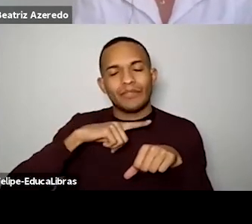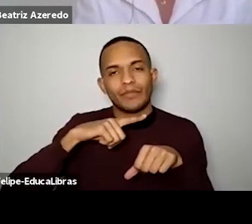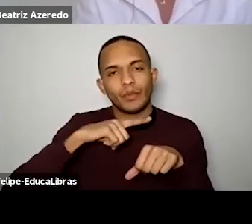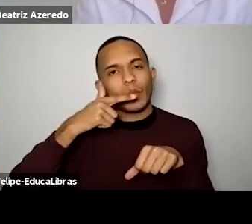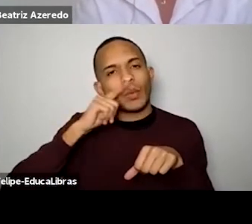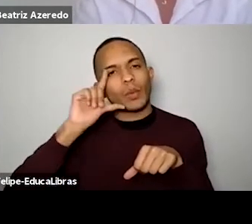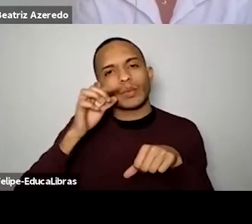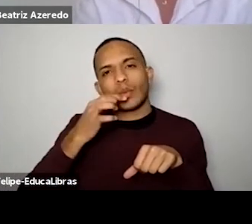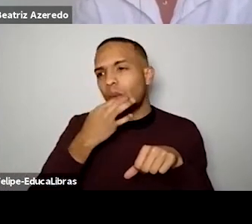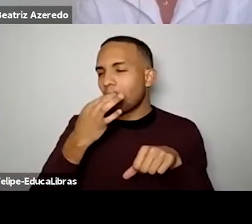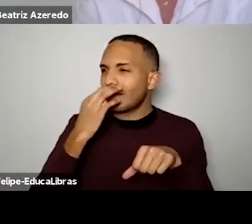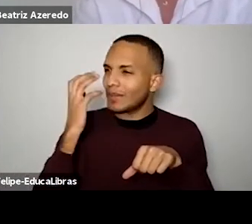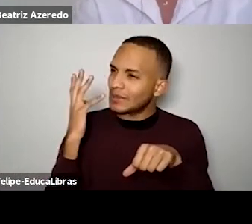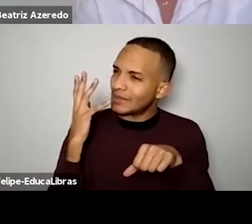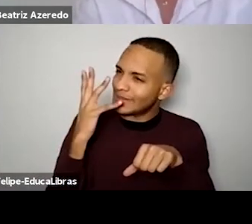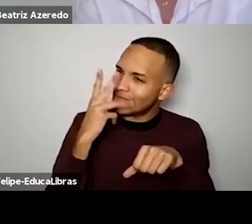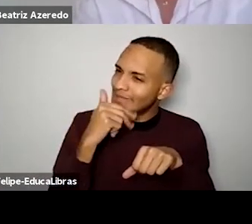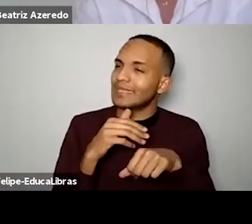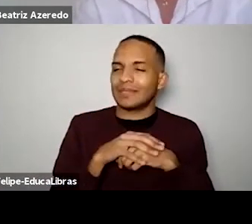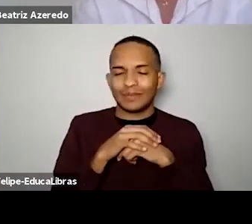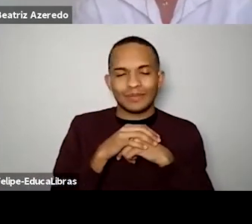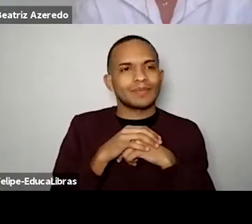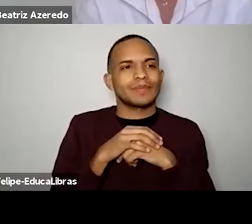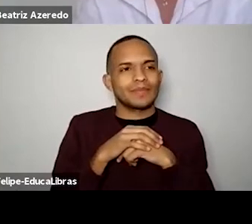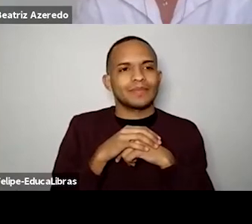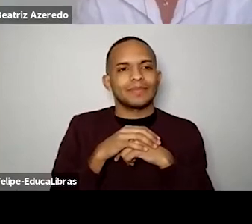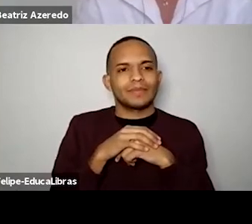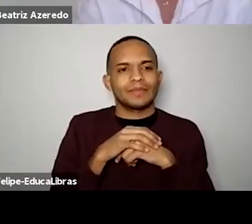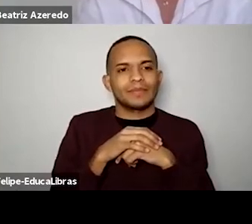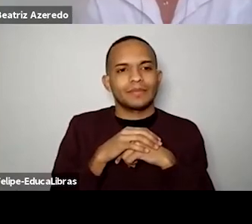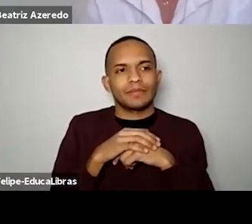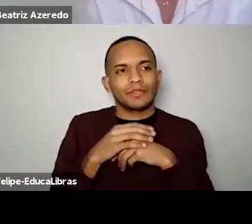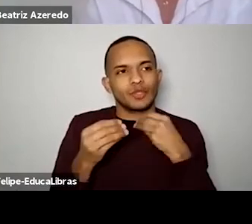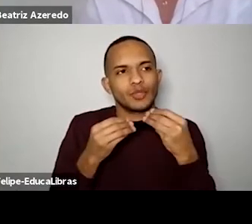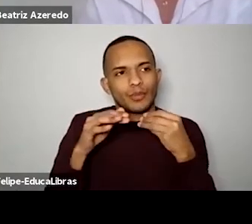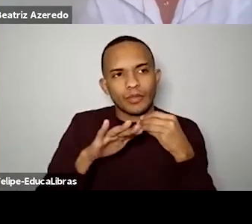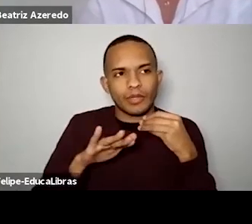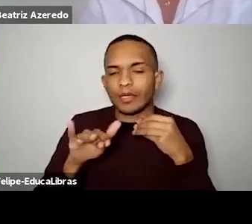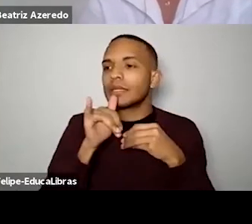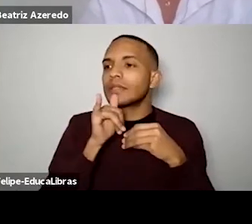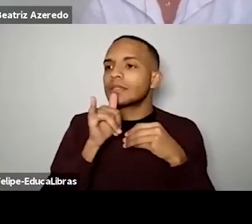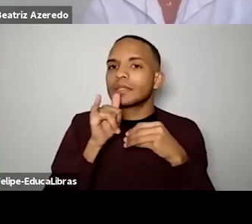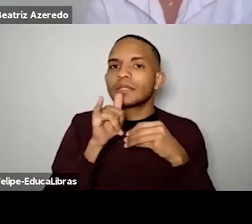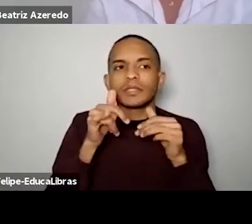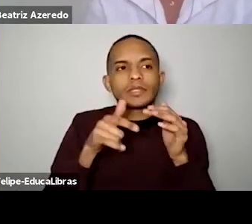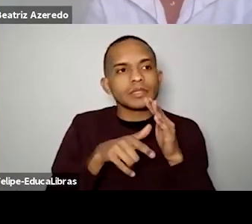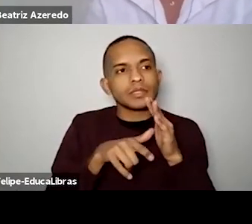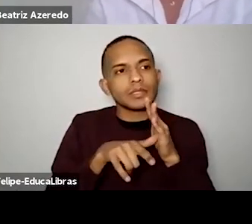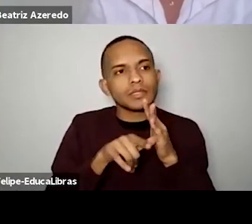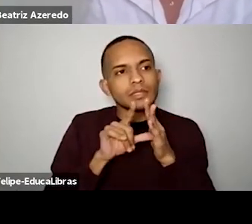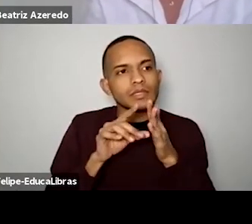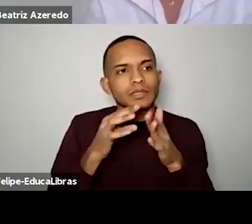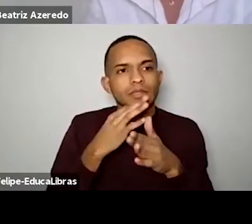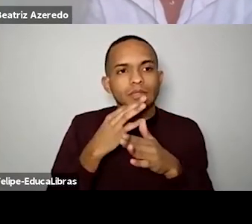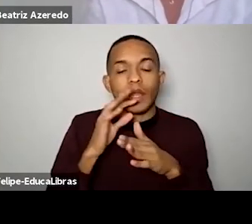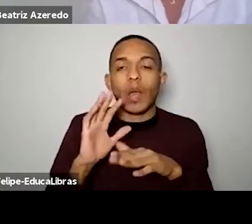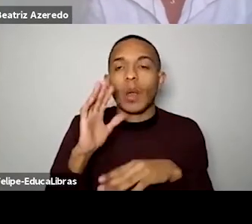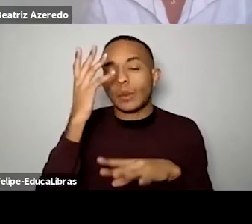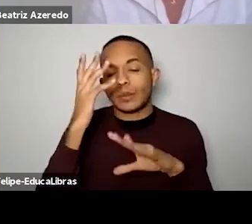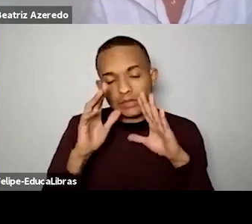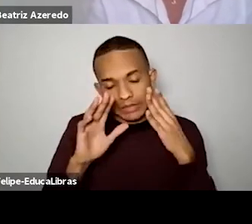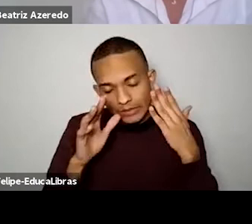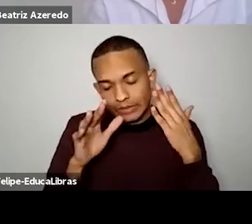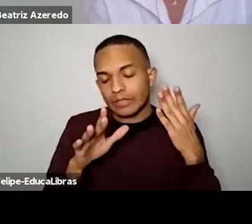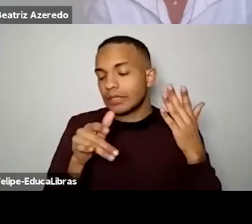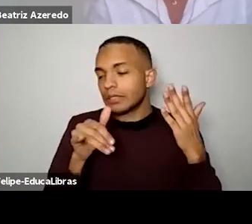muito bonito que eu achei para a gente reconhecer também as belezas que têm acontecido, né? O que tem